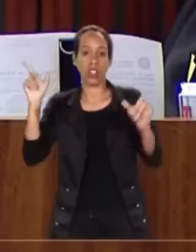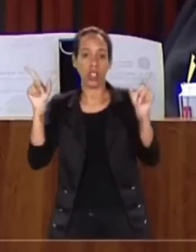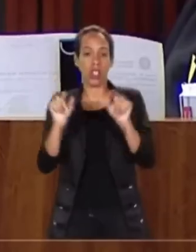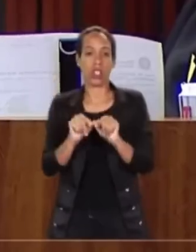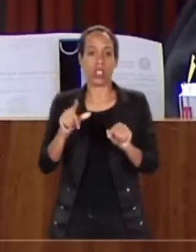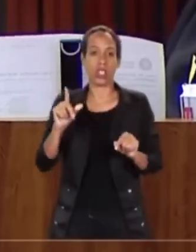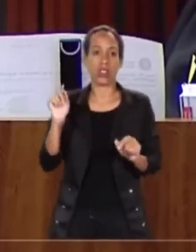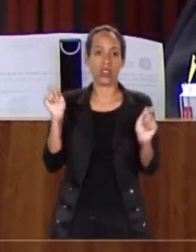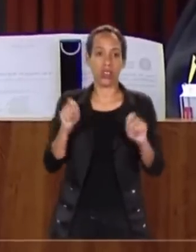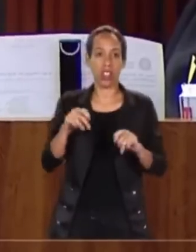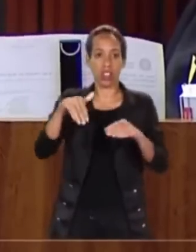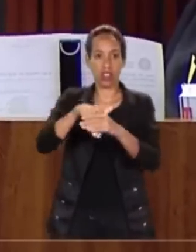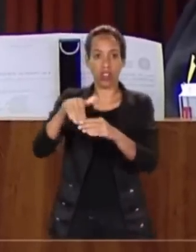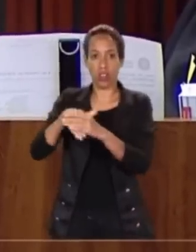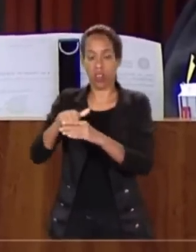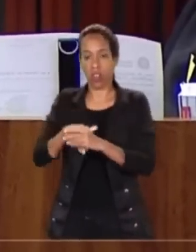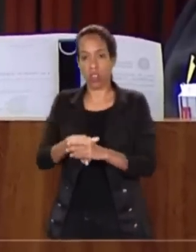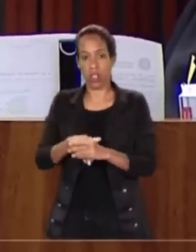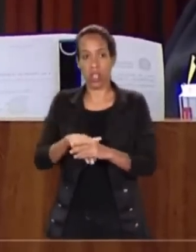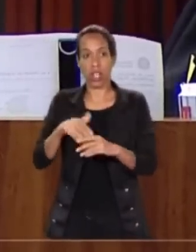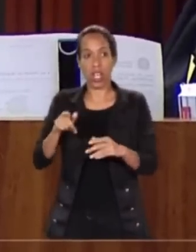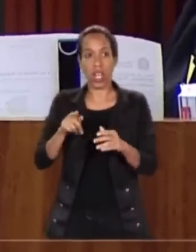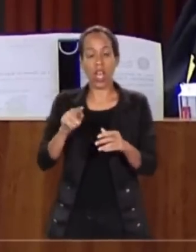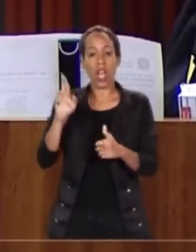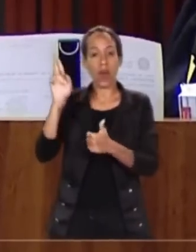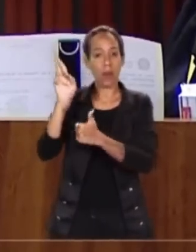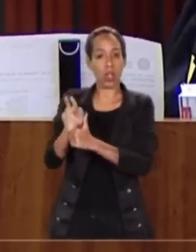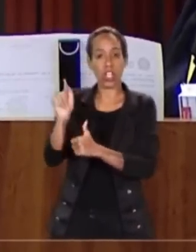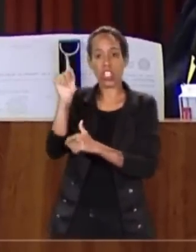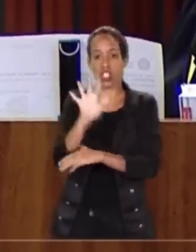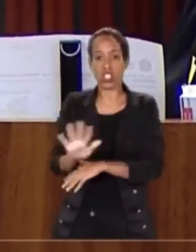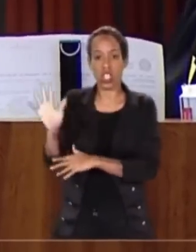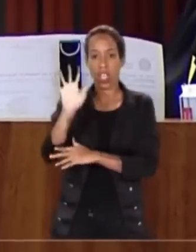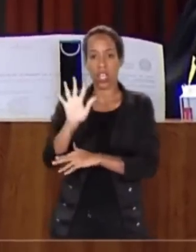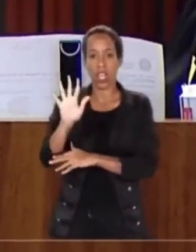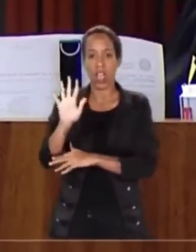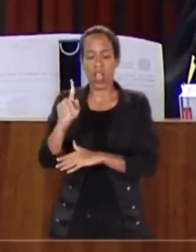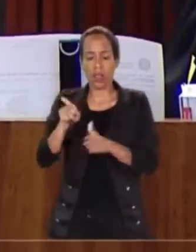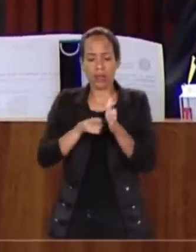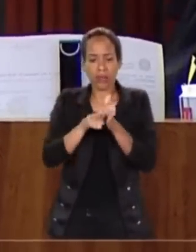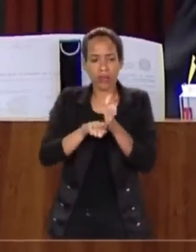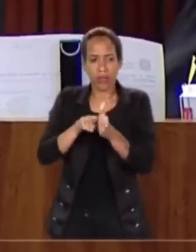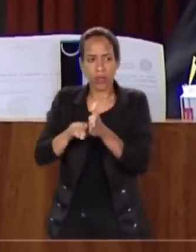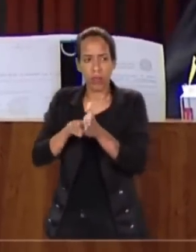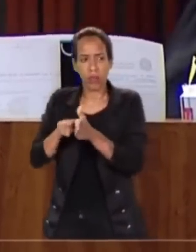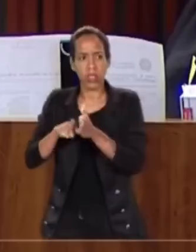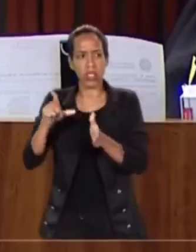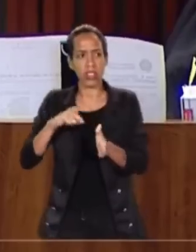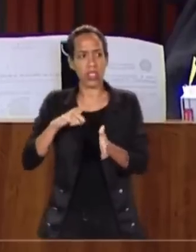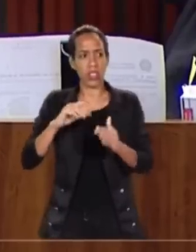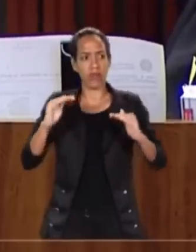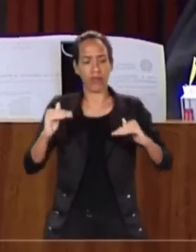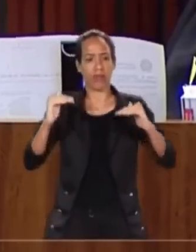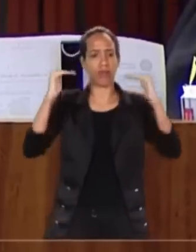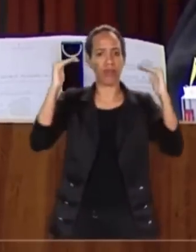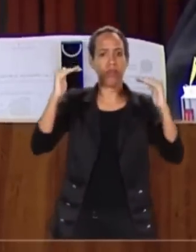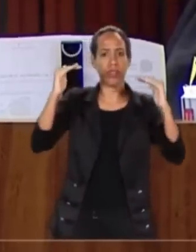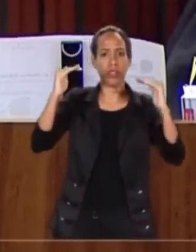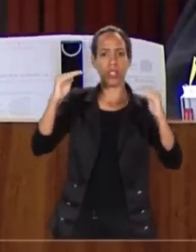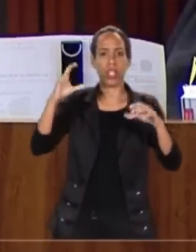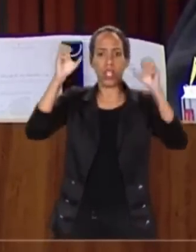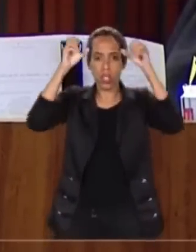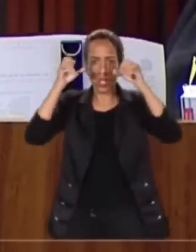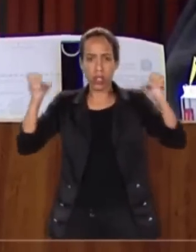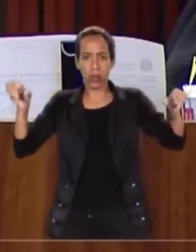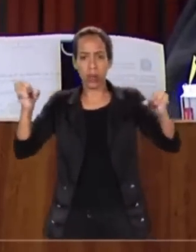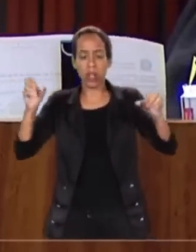a sua capacidade eleitoral passiva A Procuradoria Geral da República para análise de eventuais providências na Esfera penal e ao Tribunal